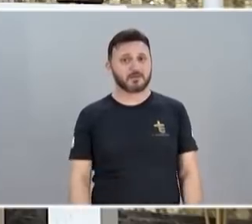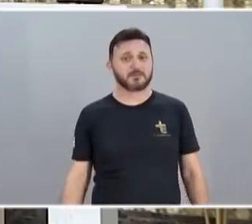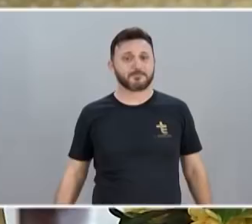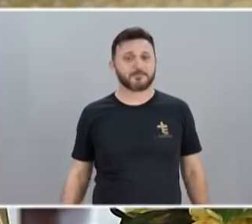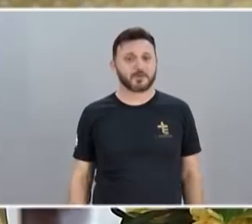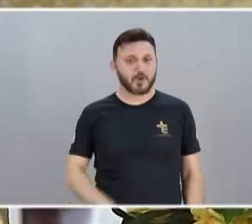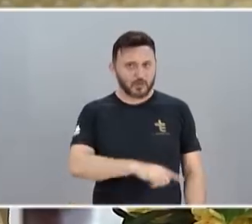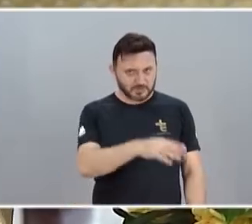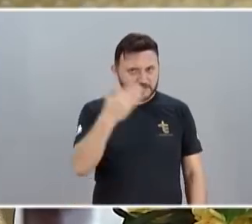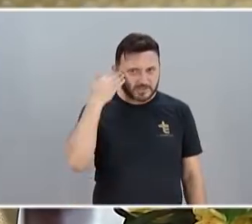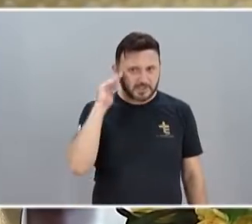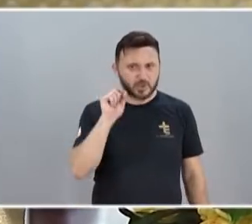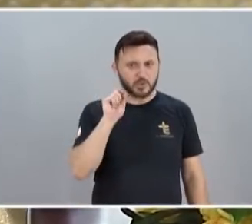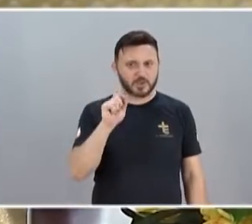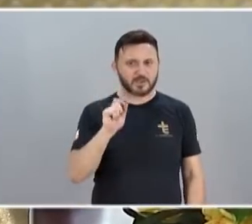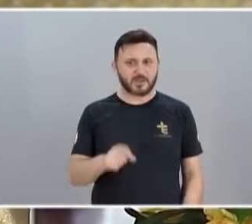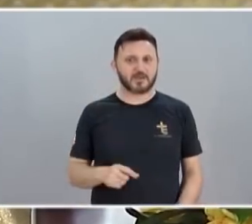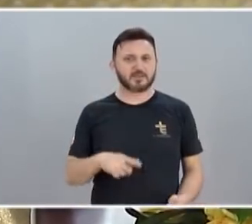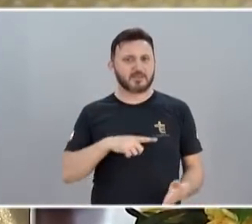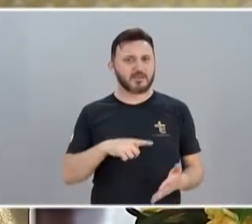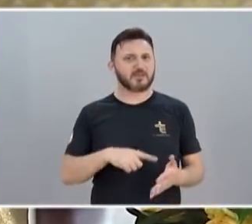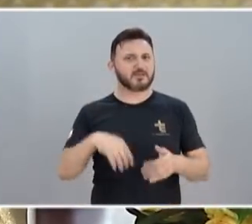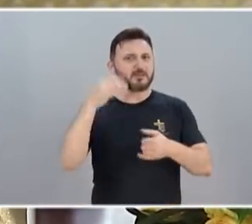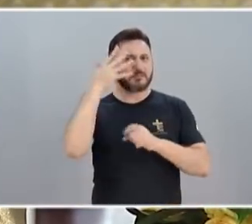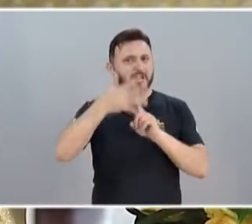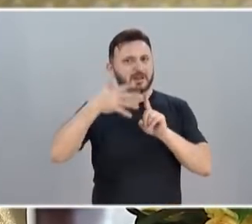Você entende o que está pano de fundo?